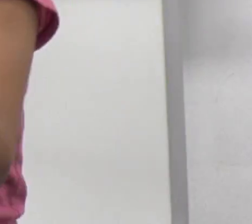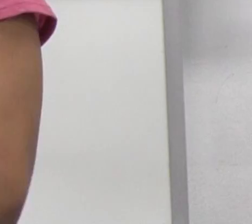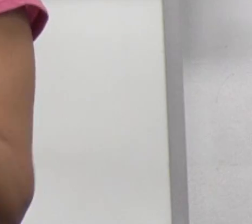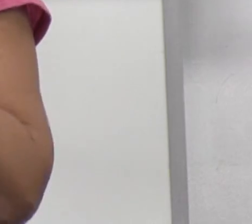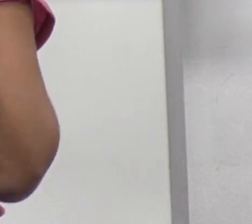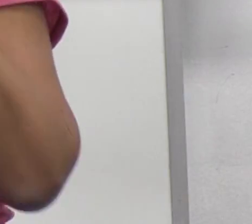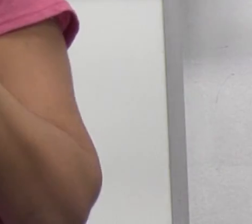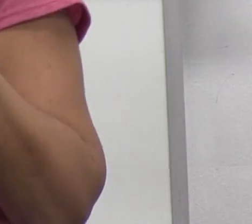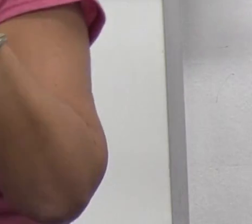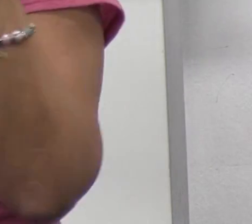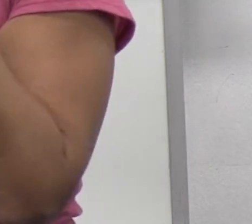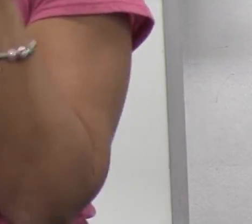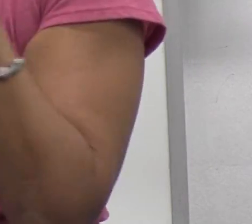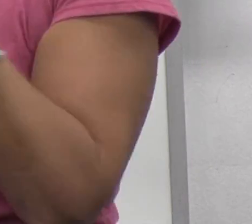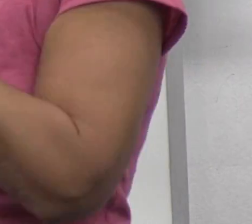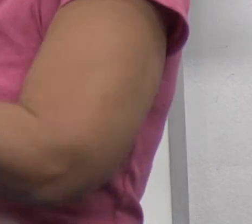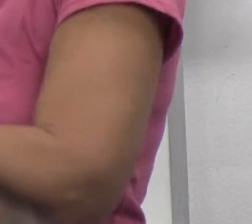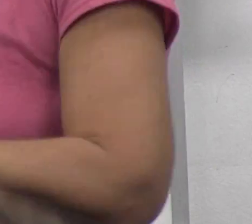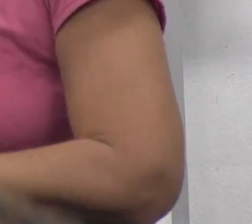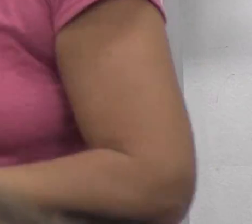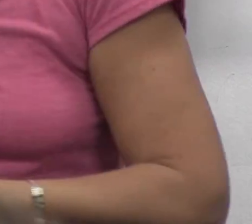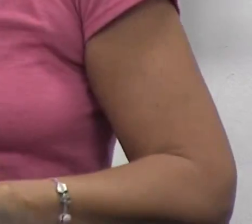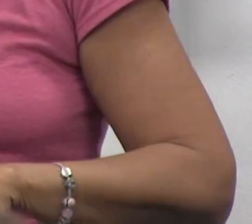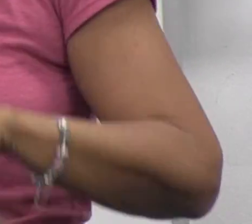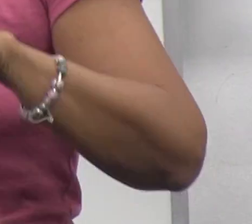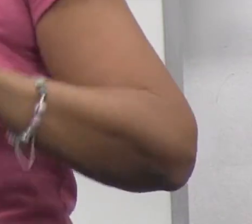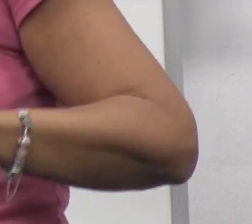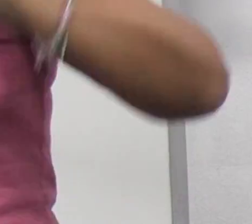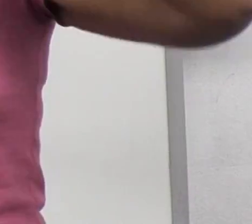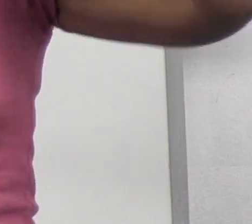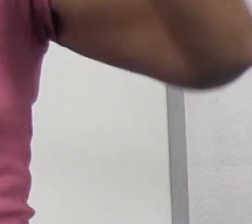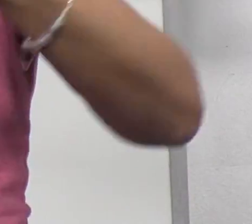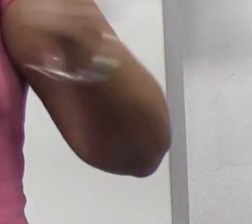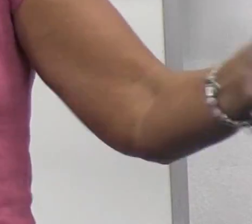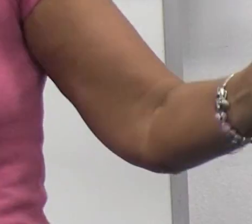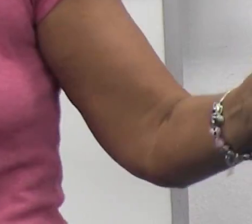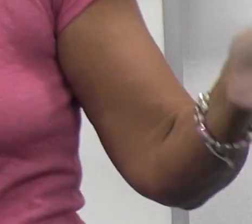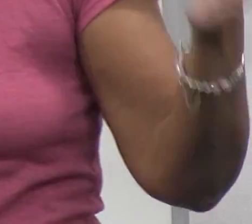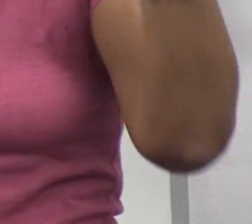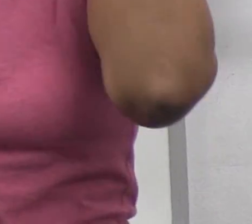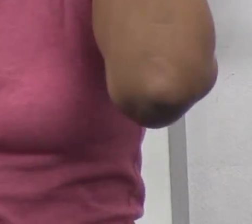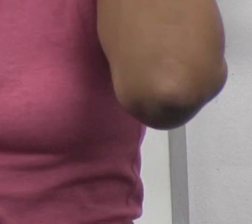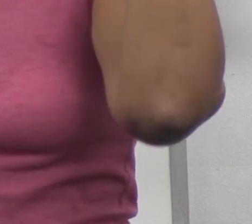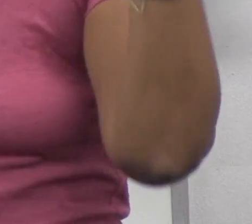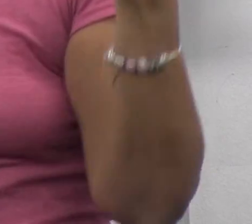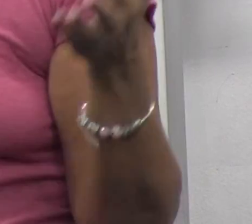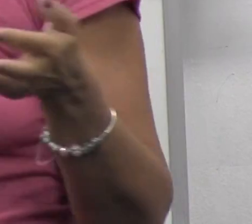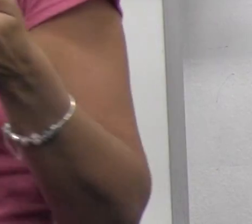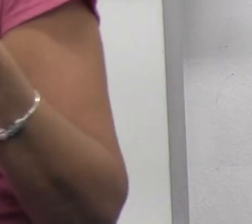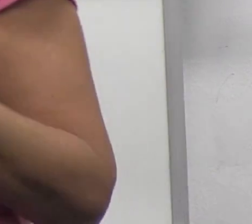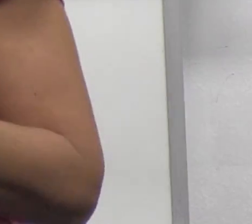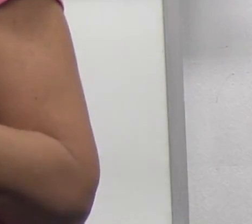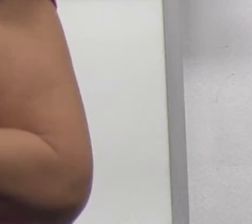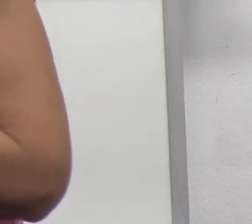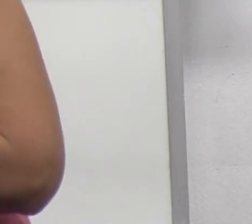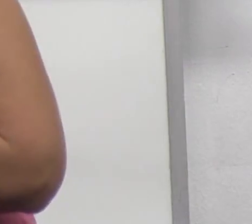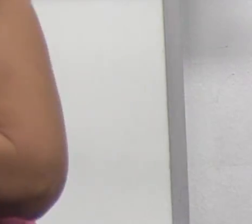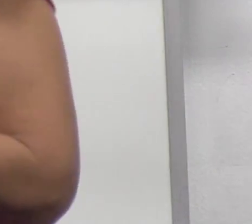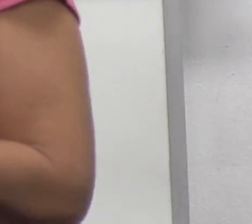conseguiram fazer uma ligação entre uma coisa e outra, com a aula de português. Depende da didática de ensino, da L1 e da